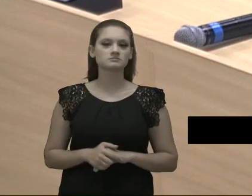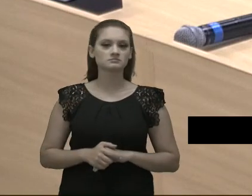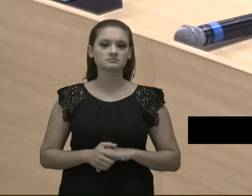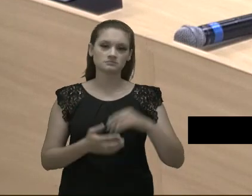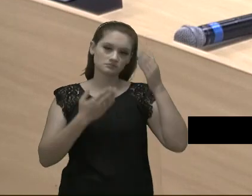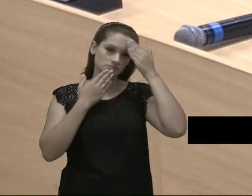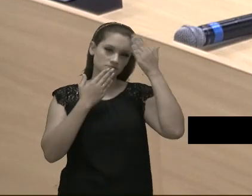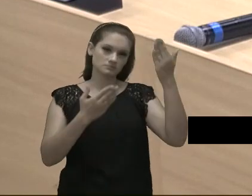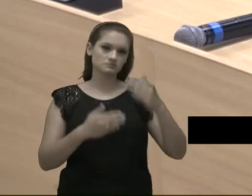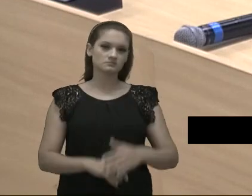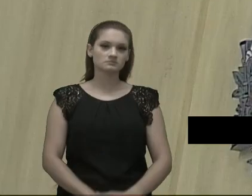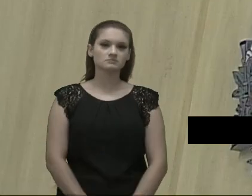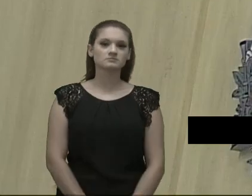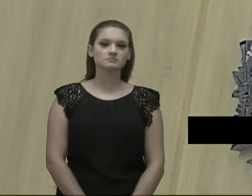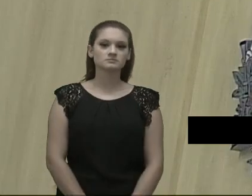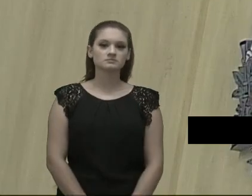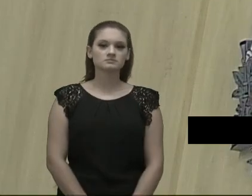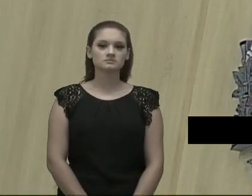obrigada, viu?